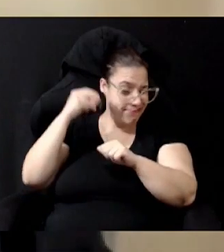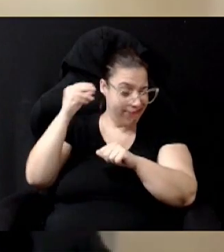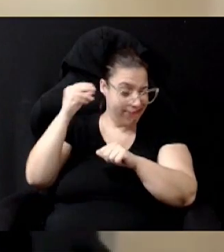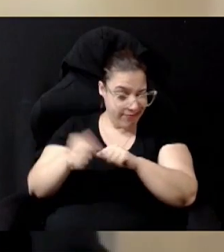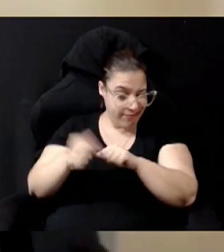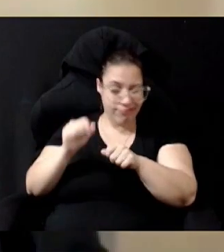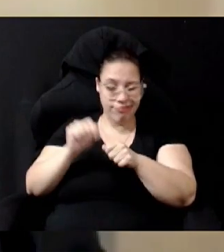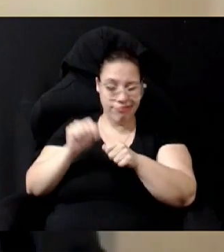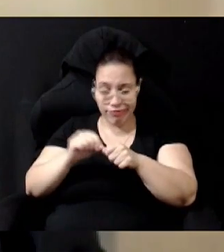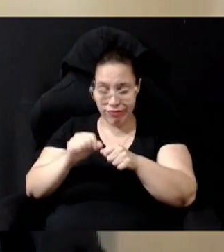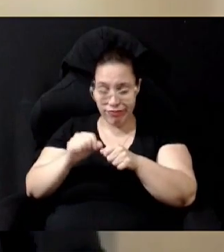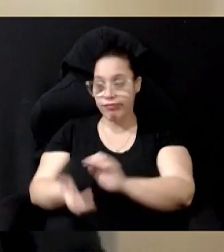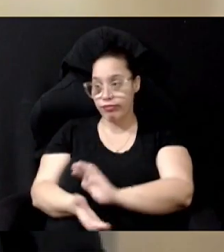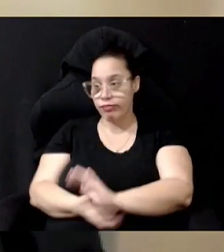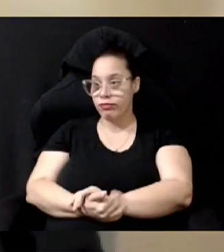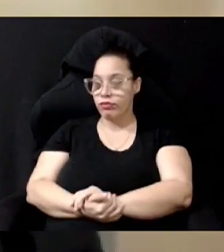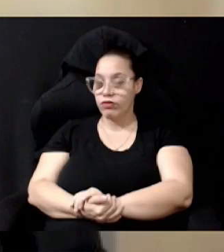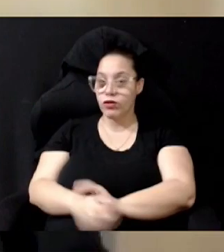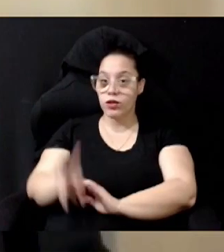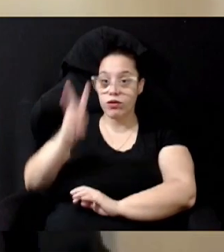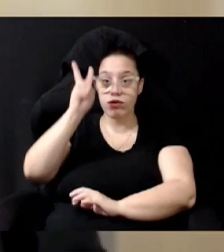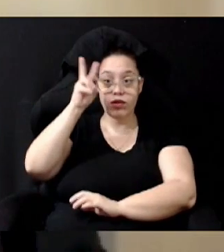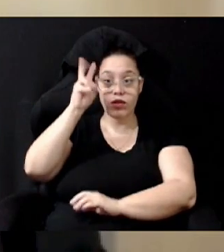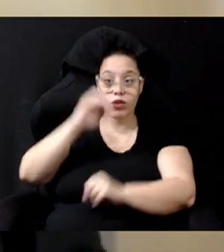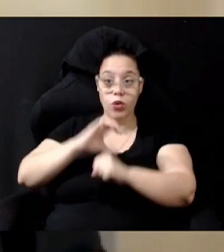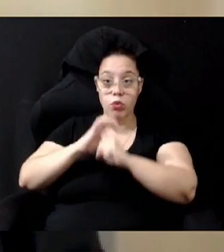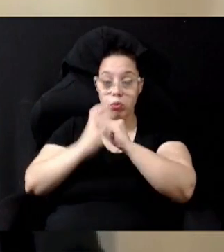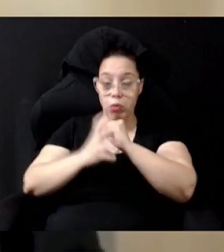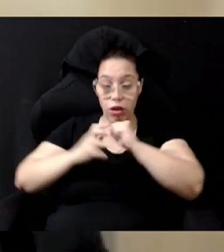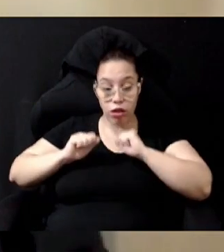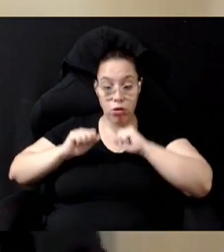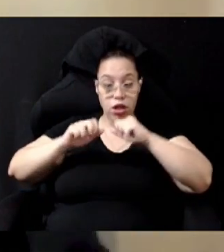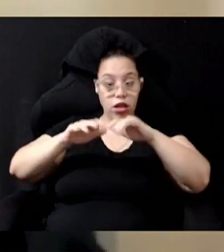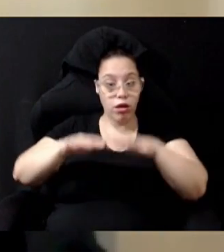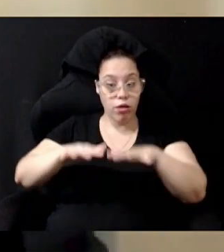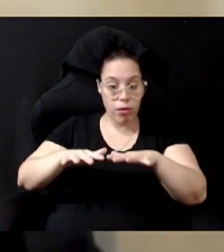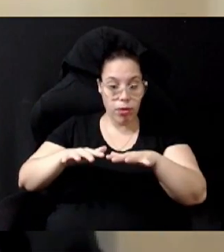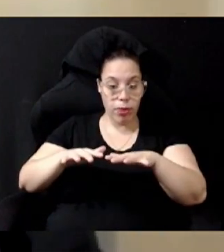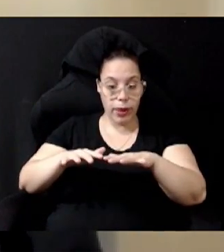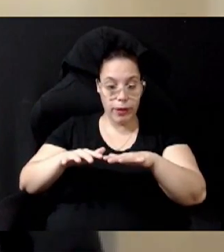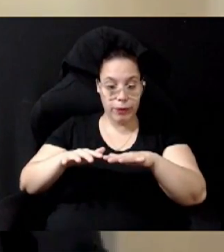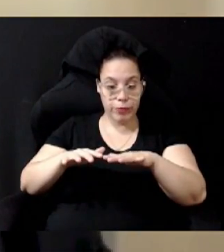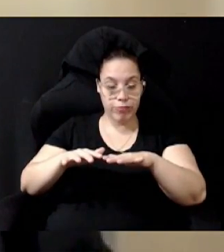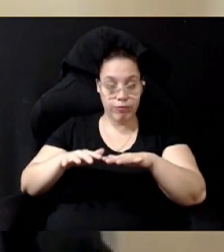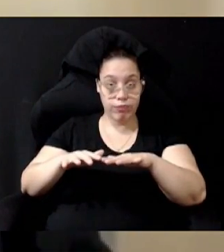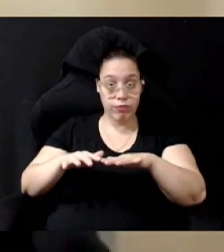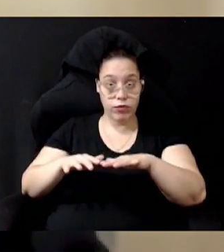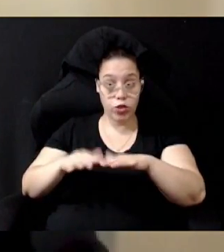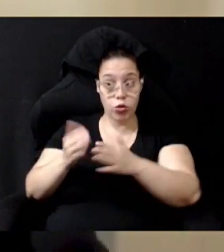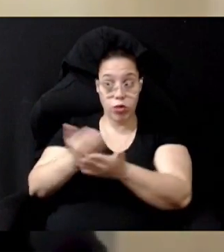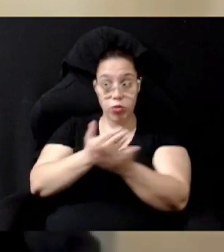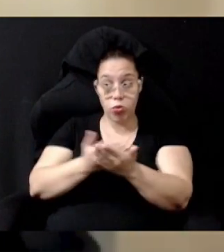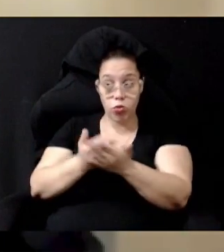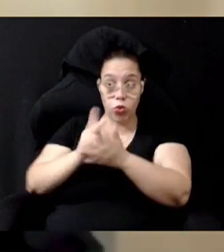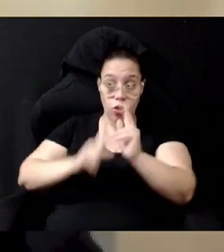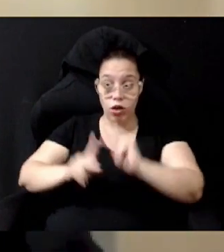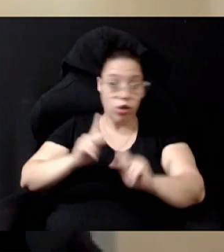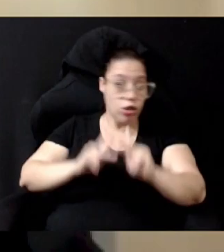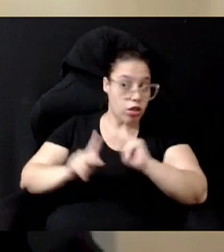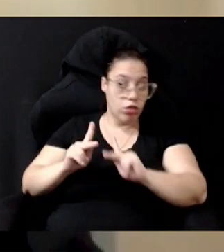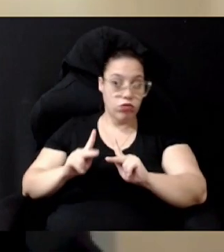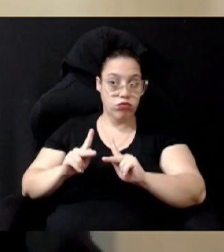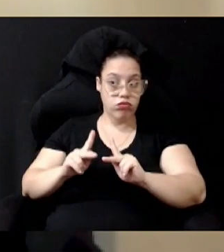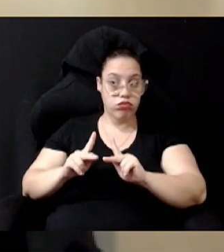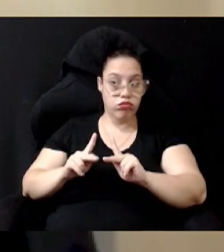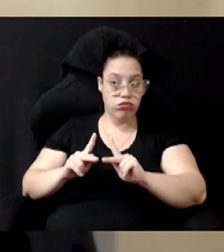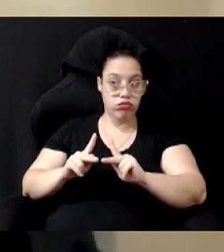E assim, tem que lembrar que a pandemia, quando se fala de um estudo de uma população, ela aconteceu há muito